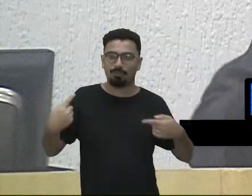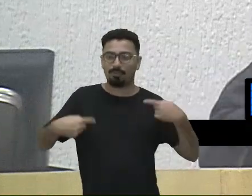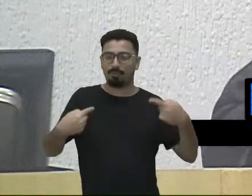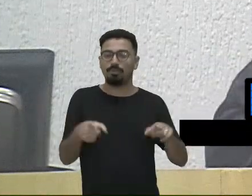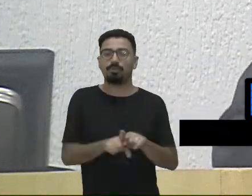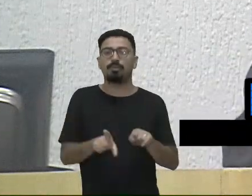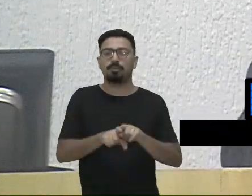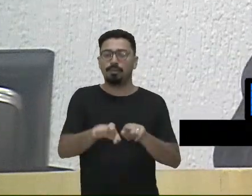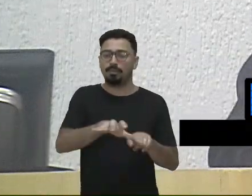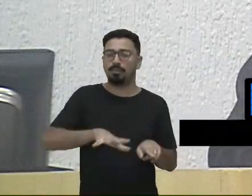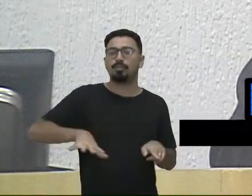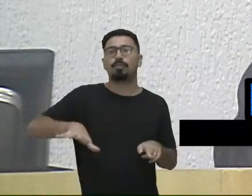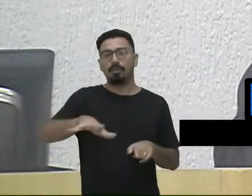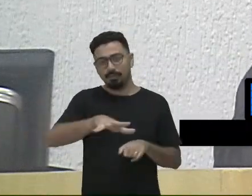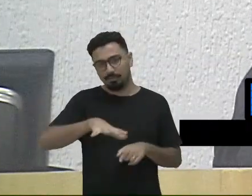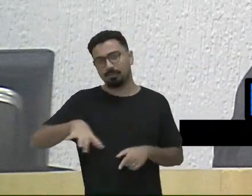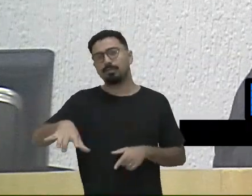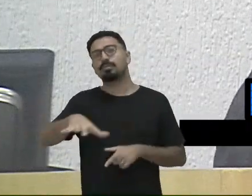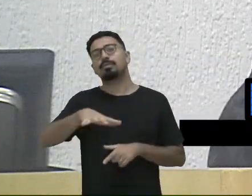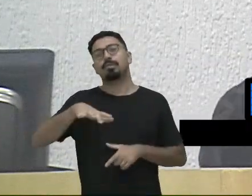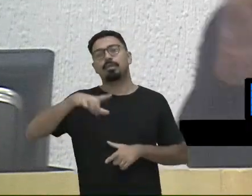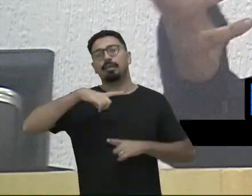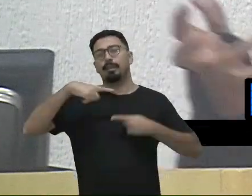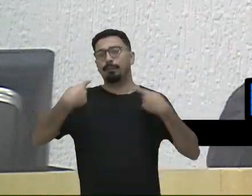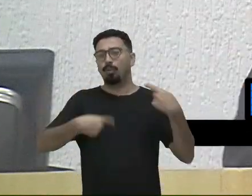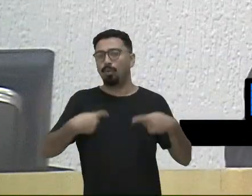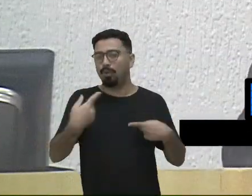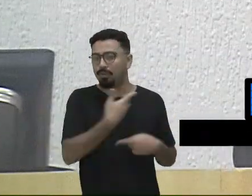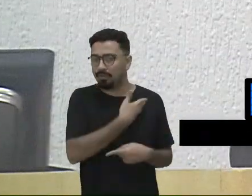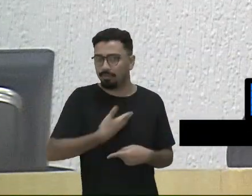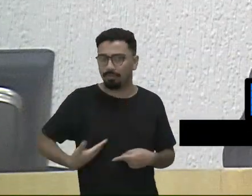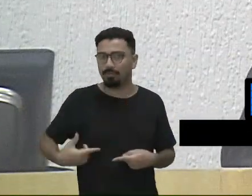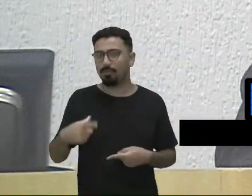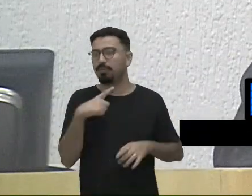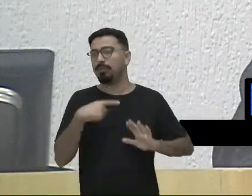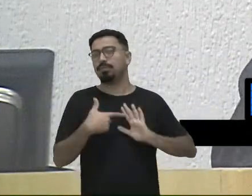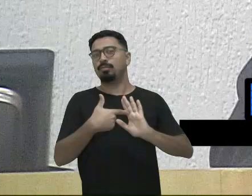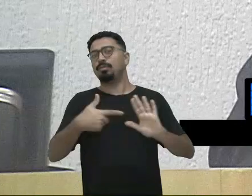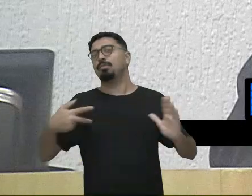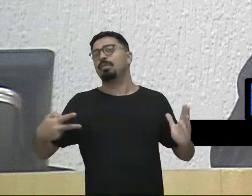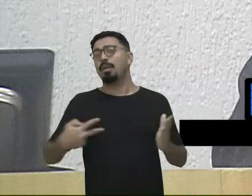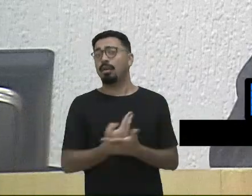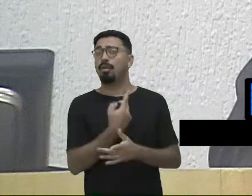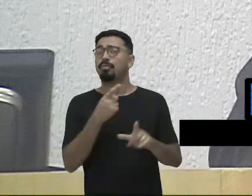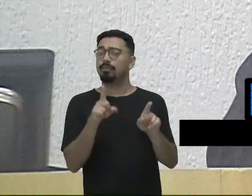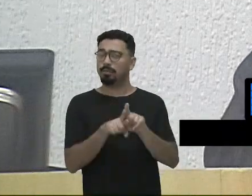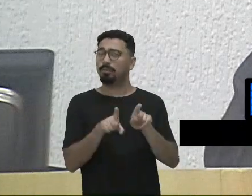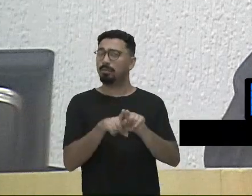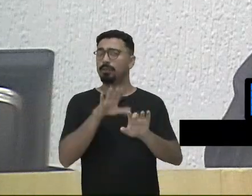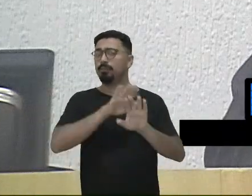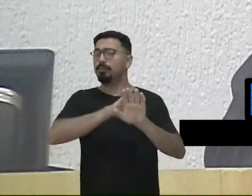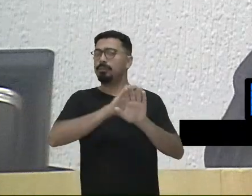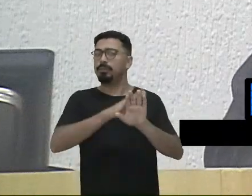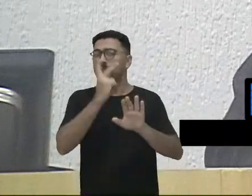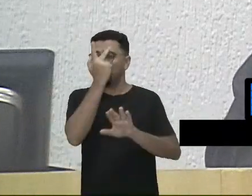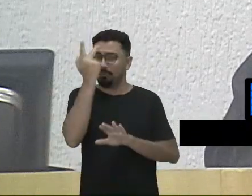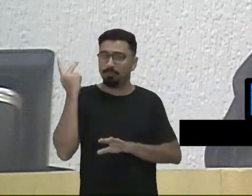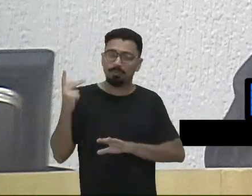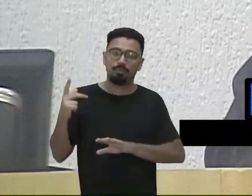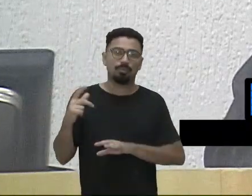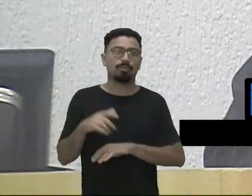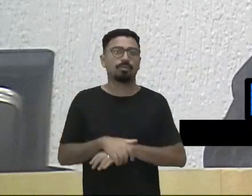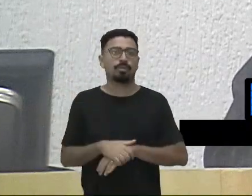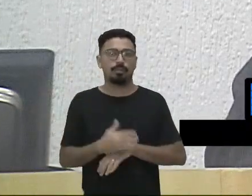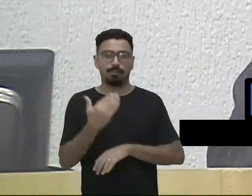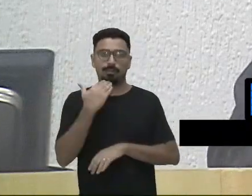nessa disputa, né? nesse campo de evidenciar essas coisas que vêm acontecendo. Essas pessoas clamavam por comida, hoje